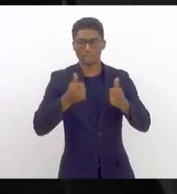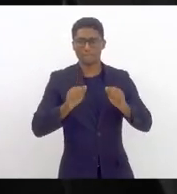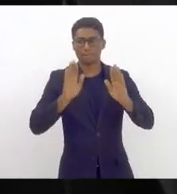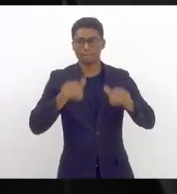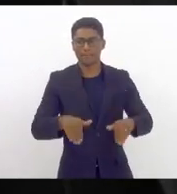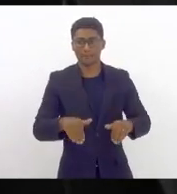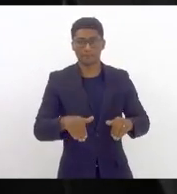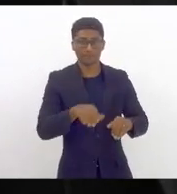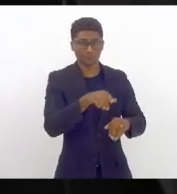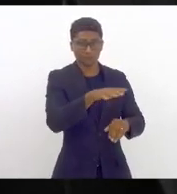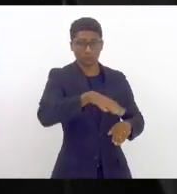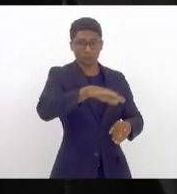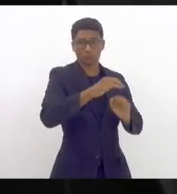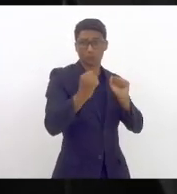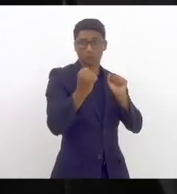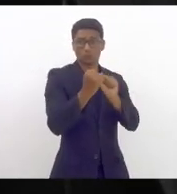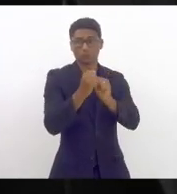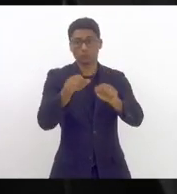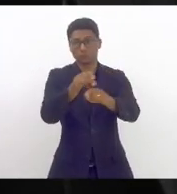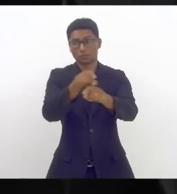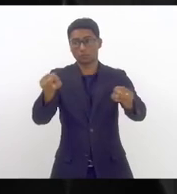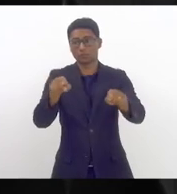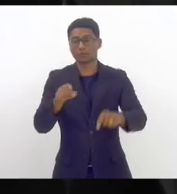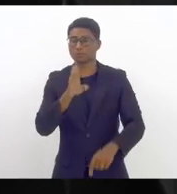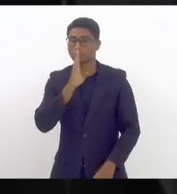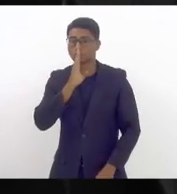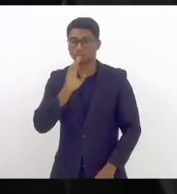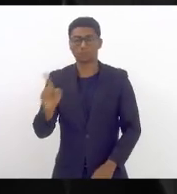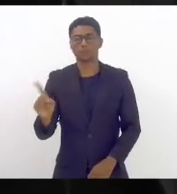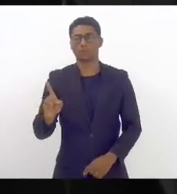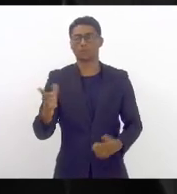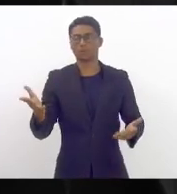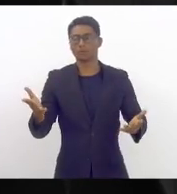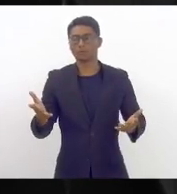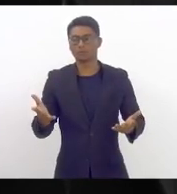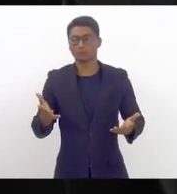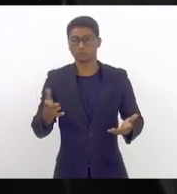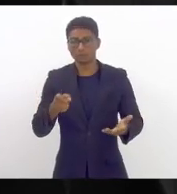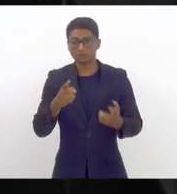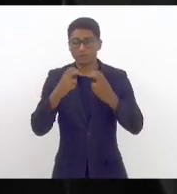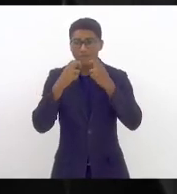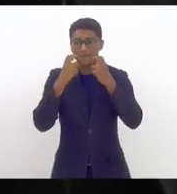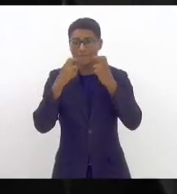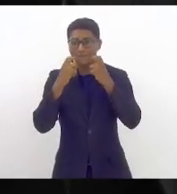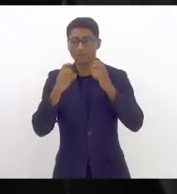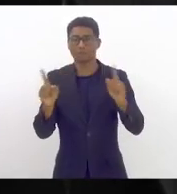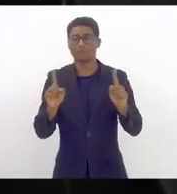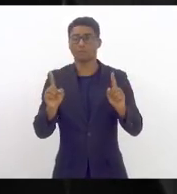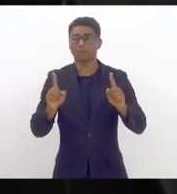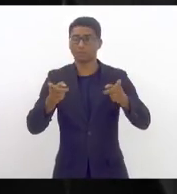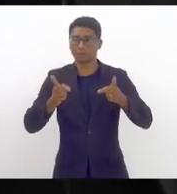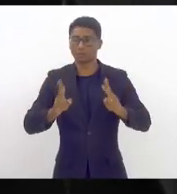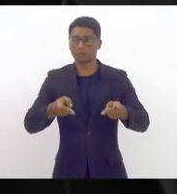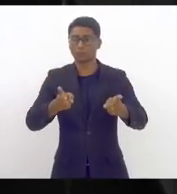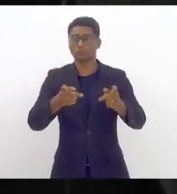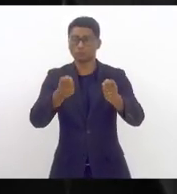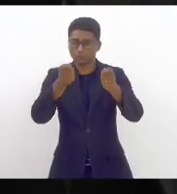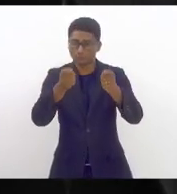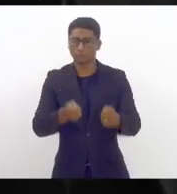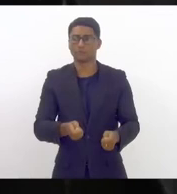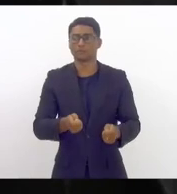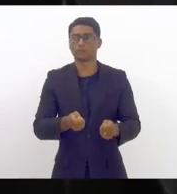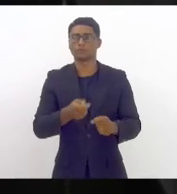com vocês agora não se calem não se acovadem continuem firmes